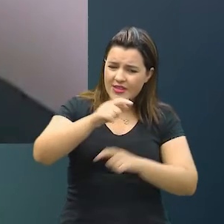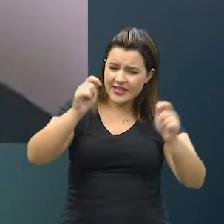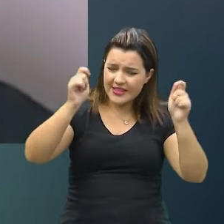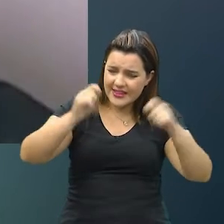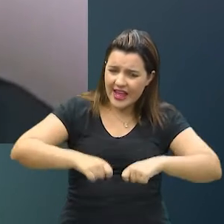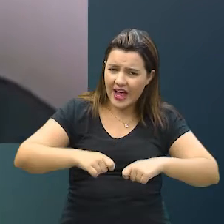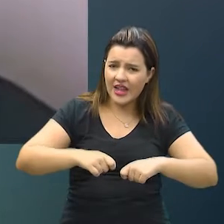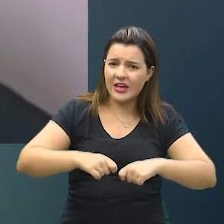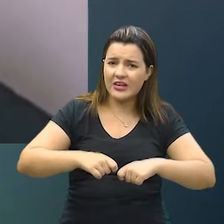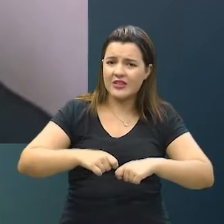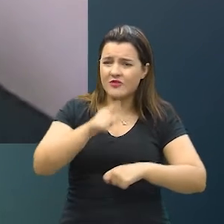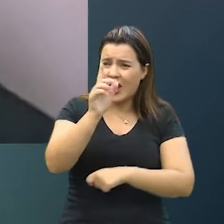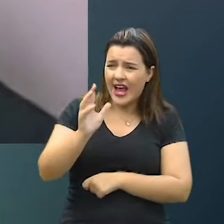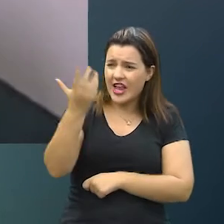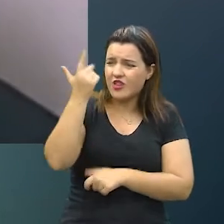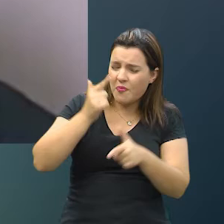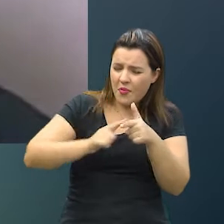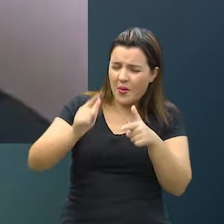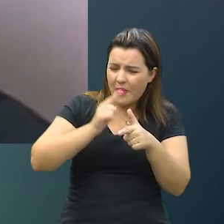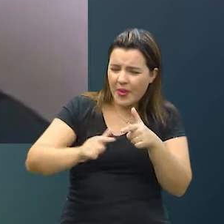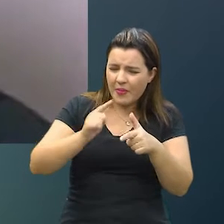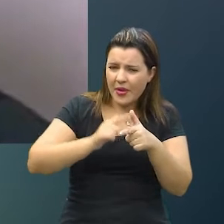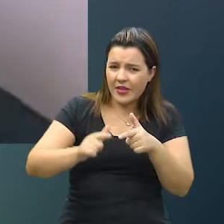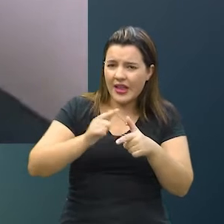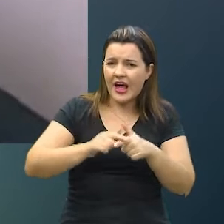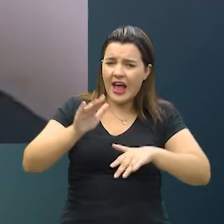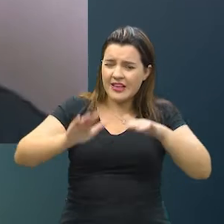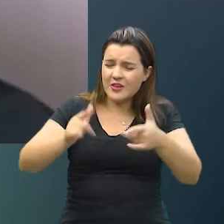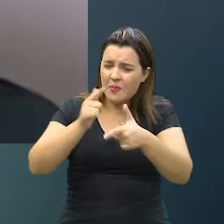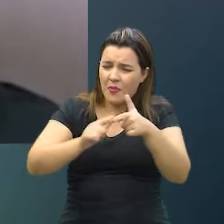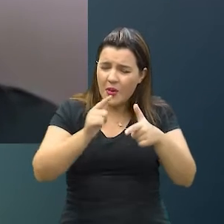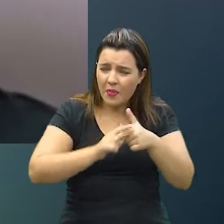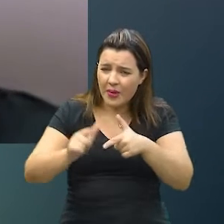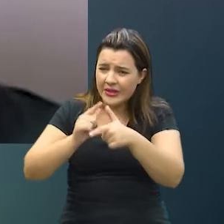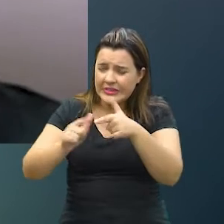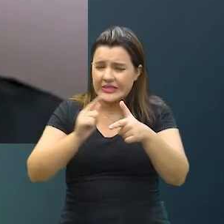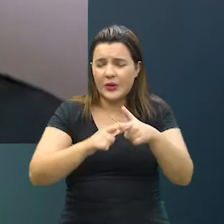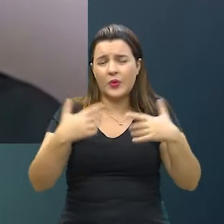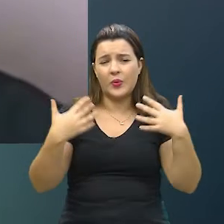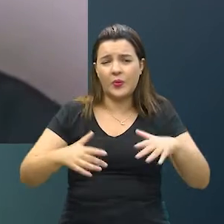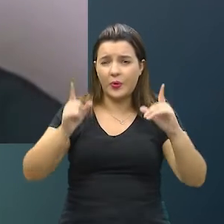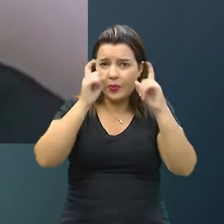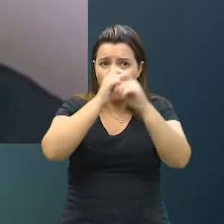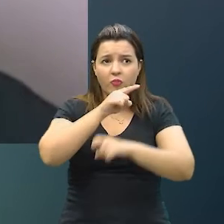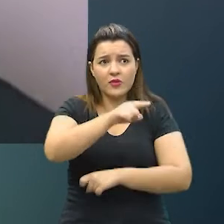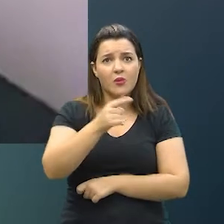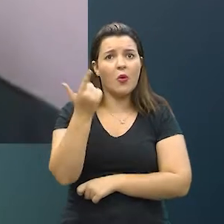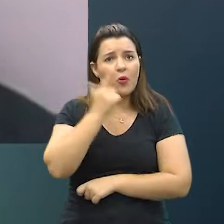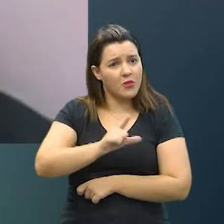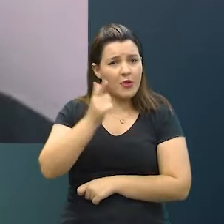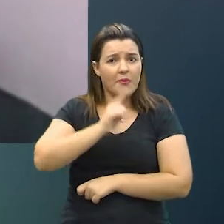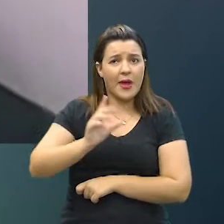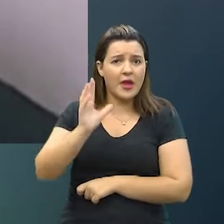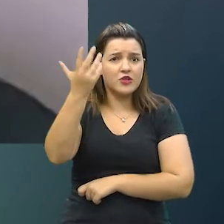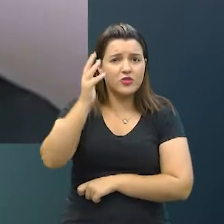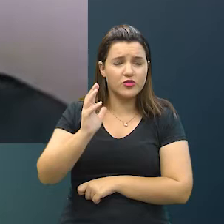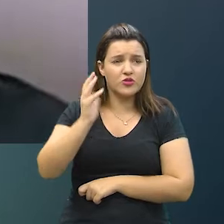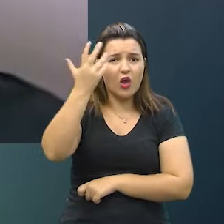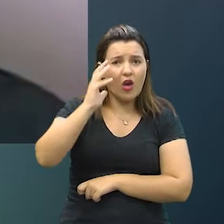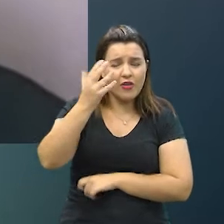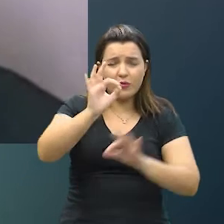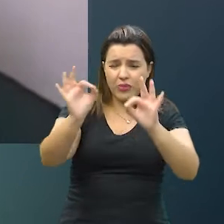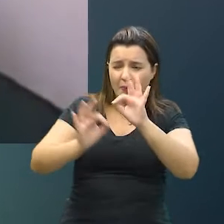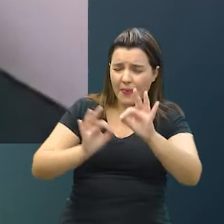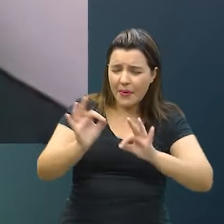potencial, você consegue resolver grandes problemas, a gente passa por situações aqui com grande dificuldade, você acaba conseguindo